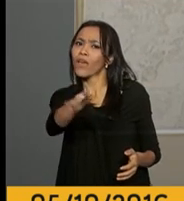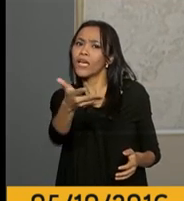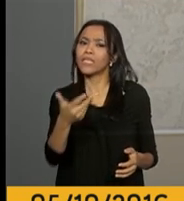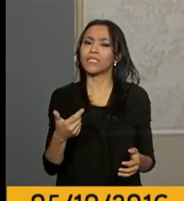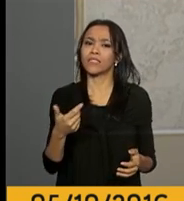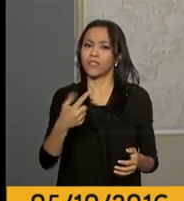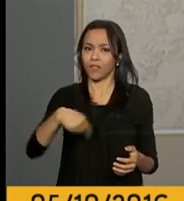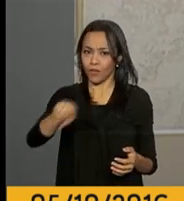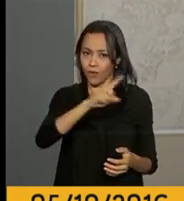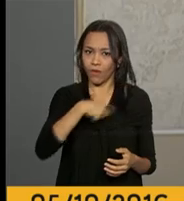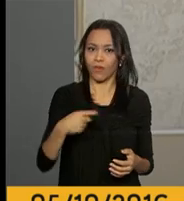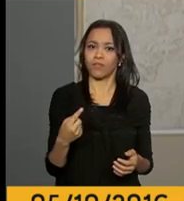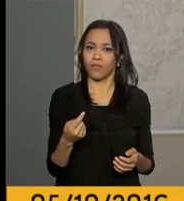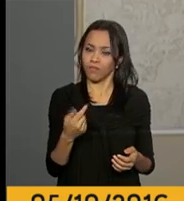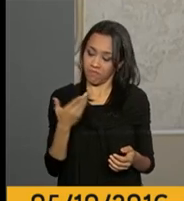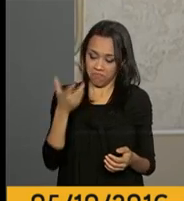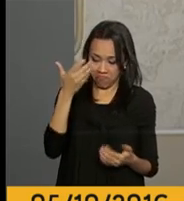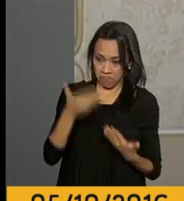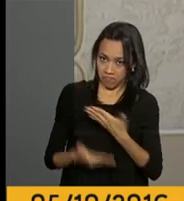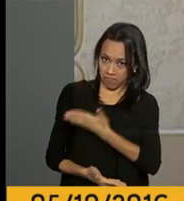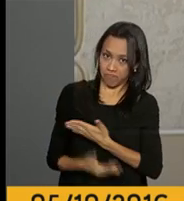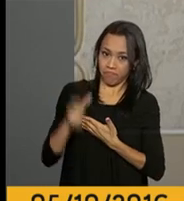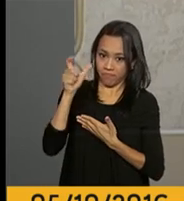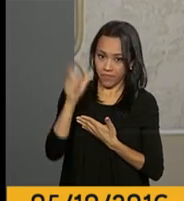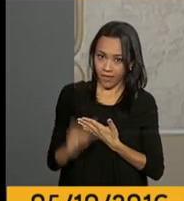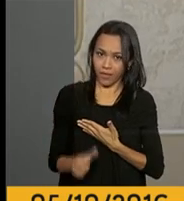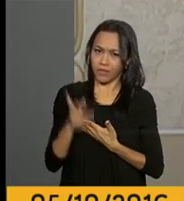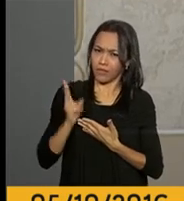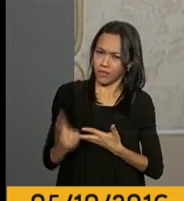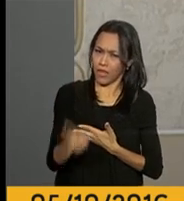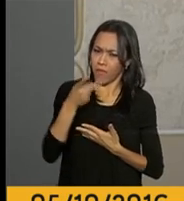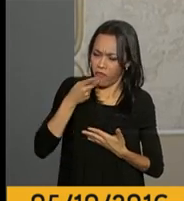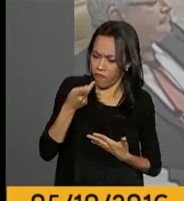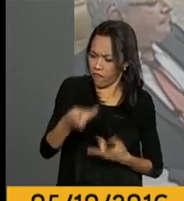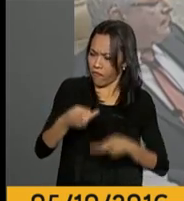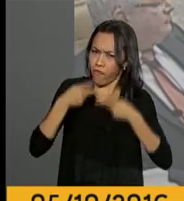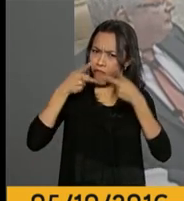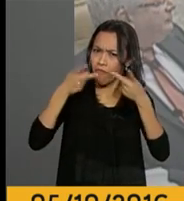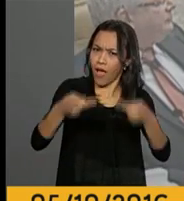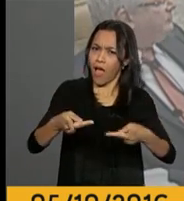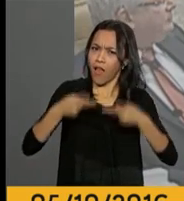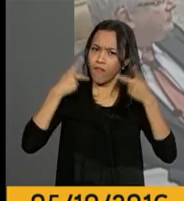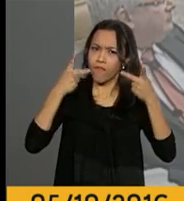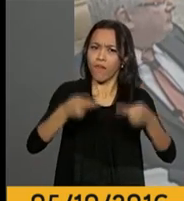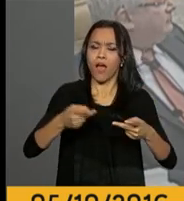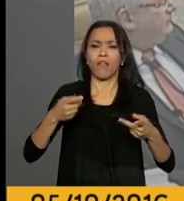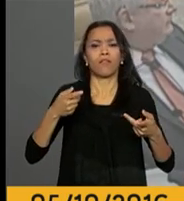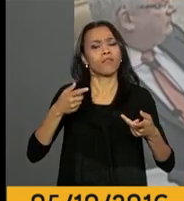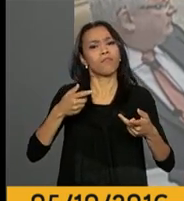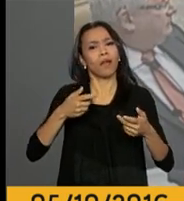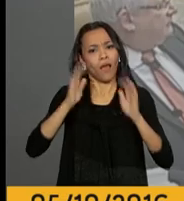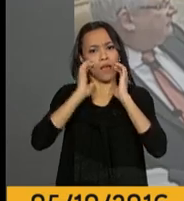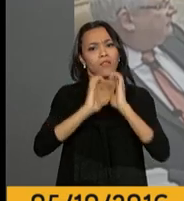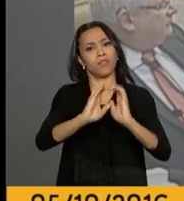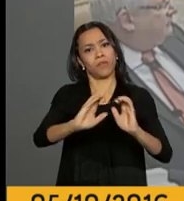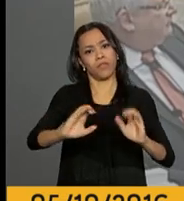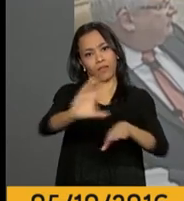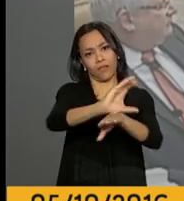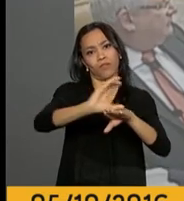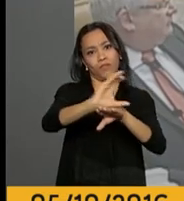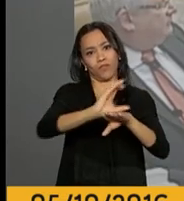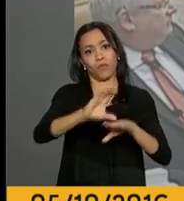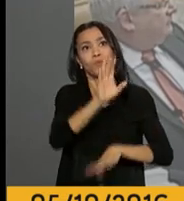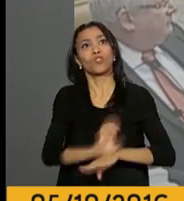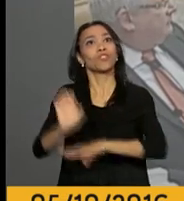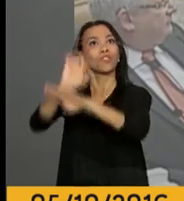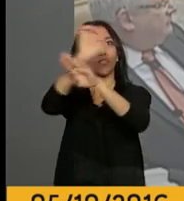retomar a senhora Que tantas vezes se manifesta em favor do princípio federativo e nós sabemos que a